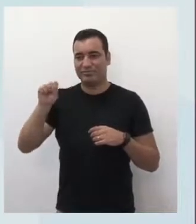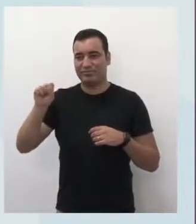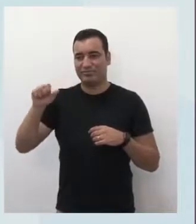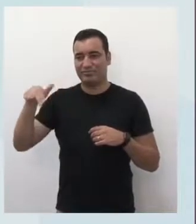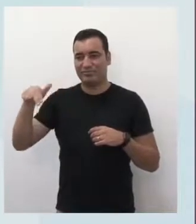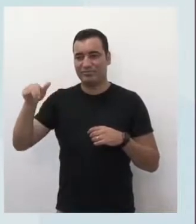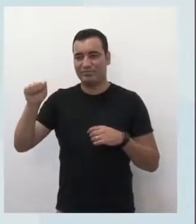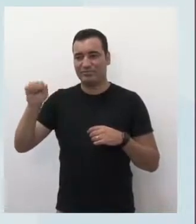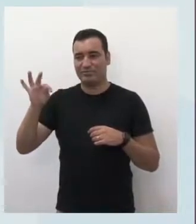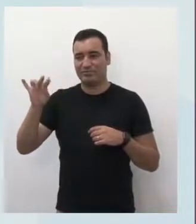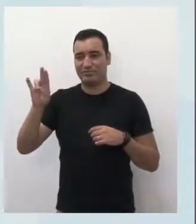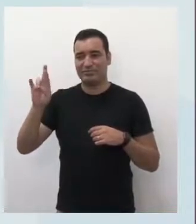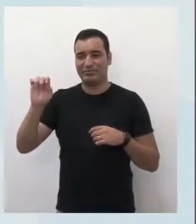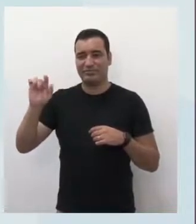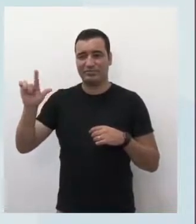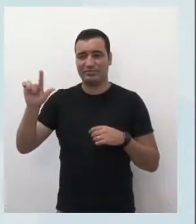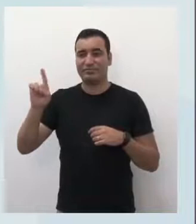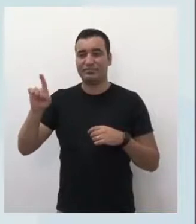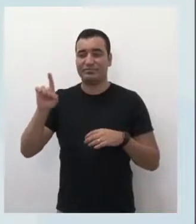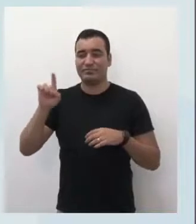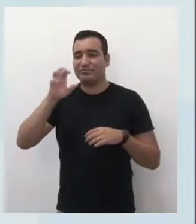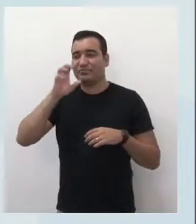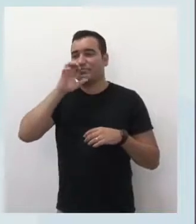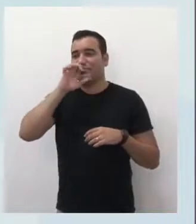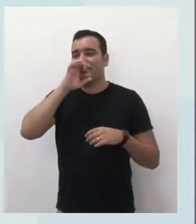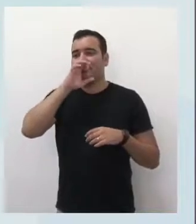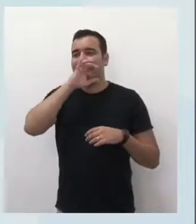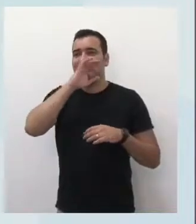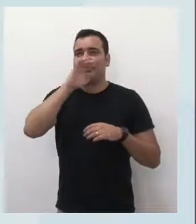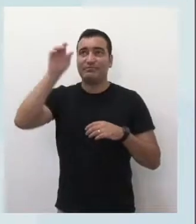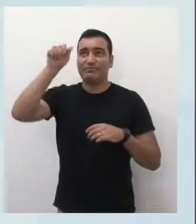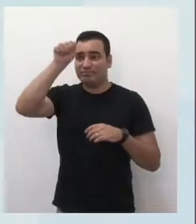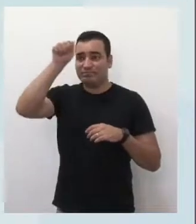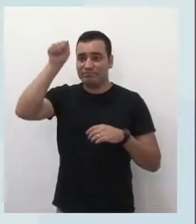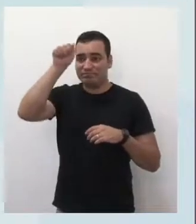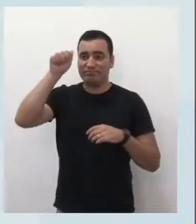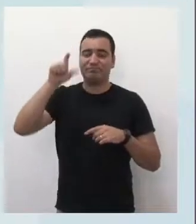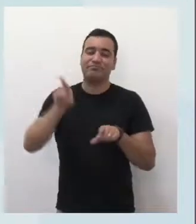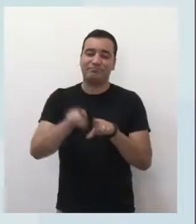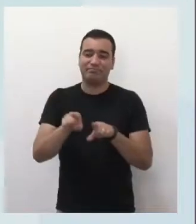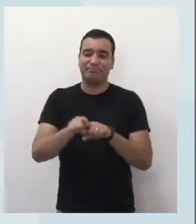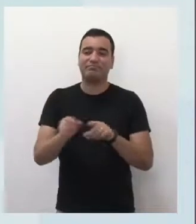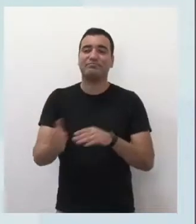Esse tipo de gás aqui eu vou deixar aqui em código para você.